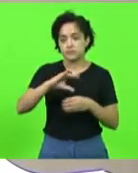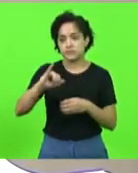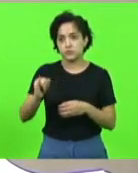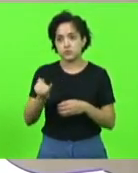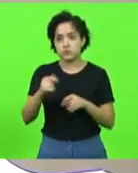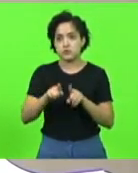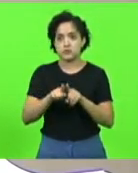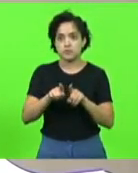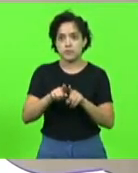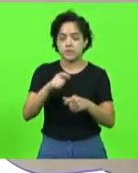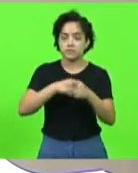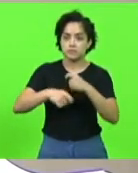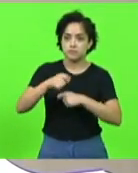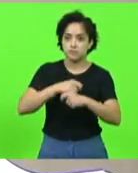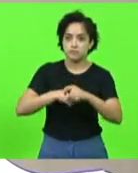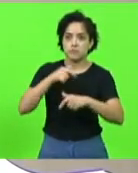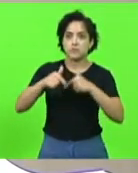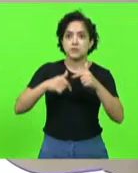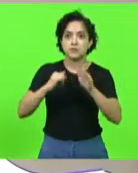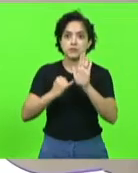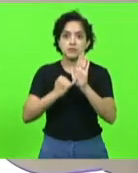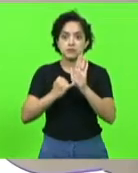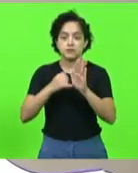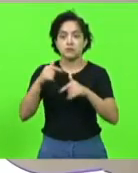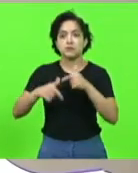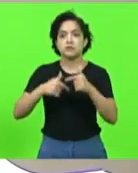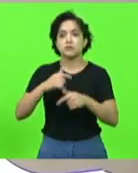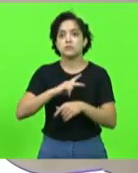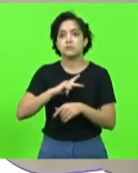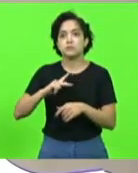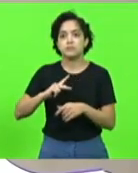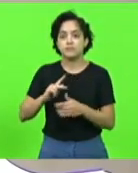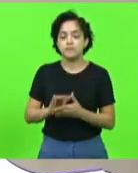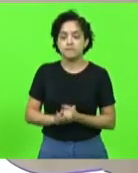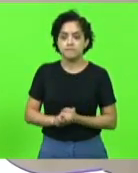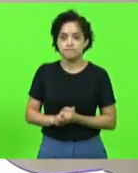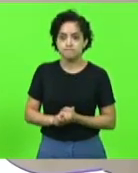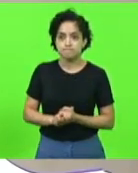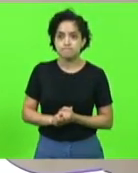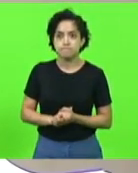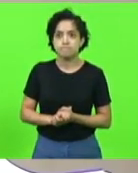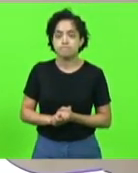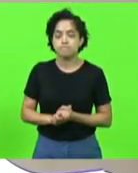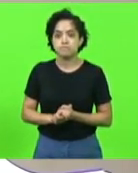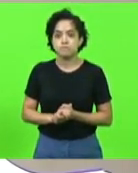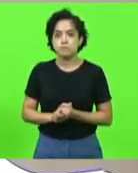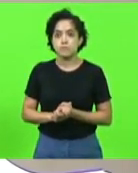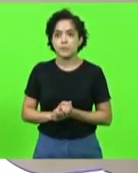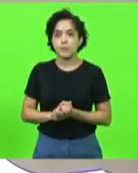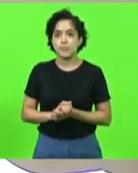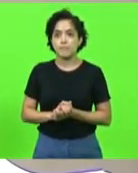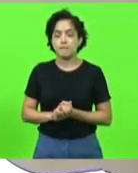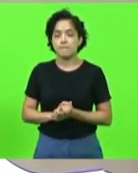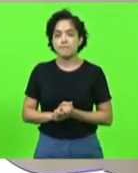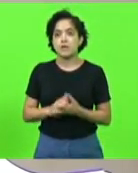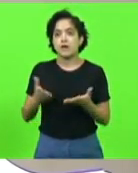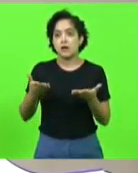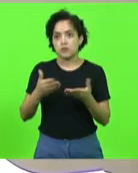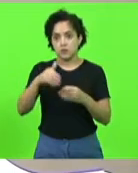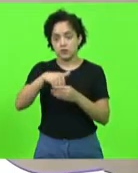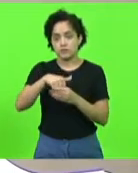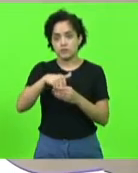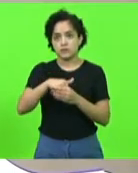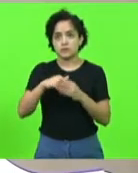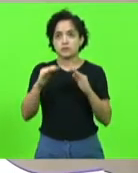Constituição e Justiça, Comissão de Finanças e Tributação e Comissão de Trabalho, Administração e Serviço Público. Em discussão. Não havendo quem queira discutir em